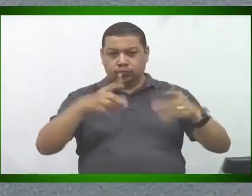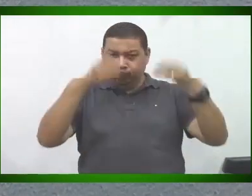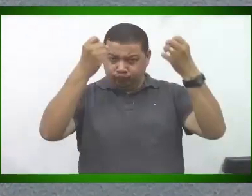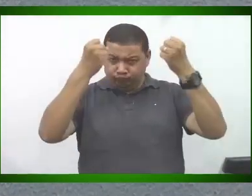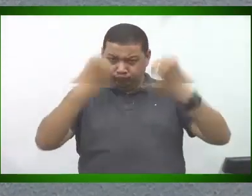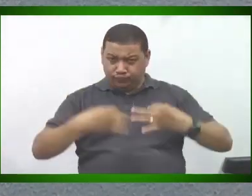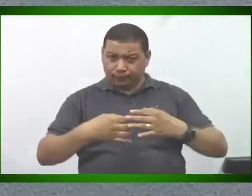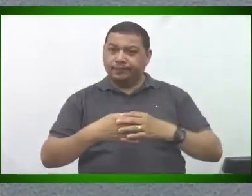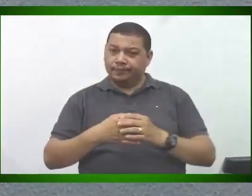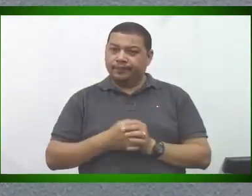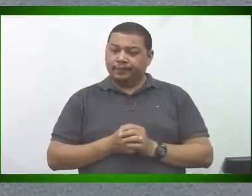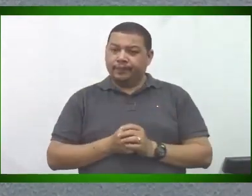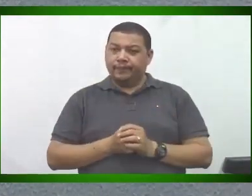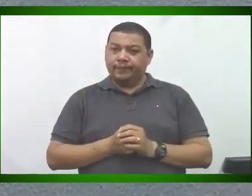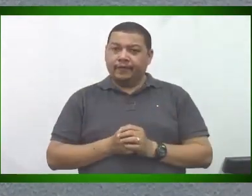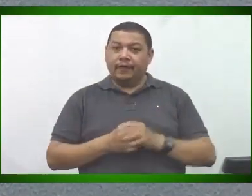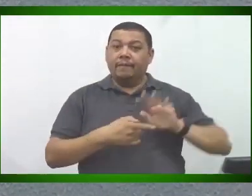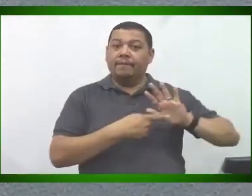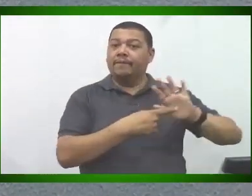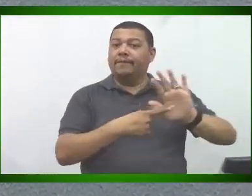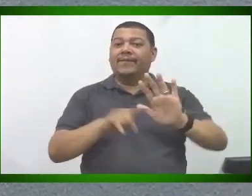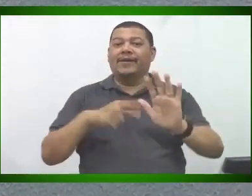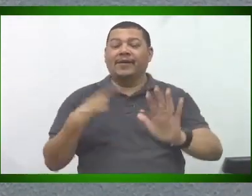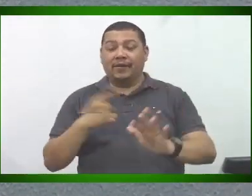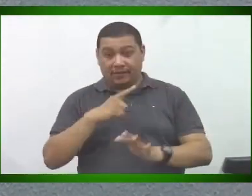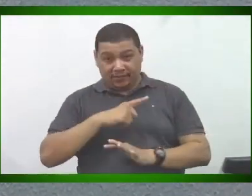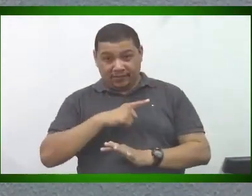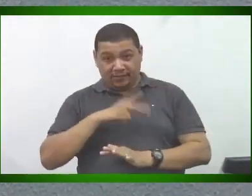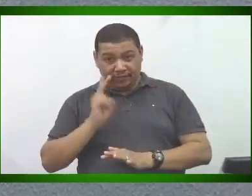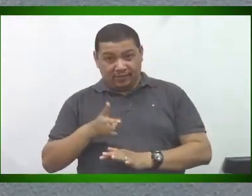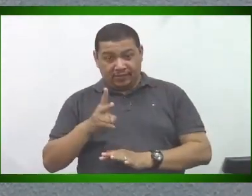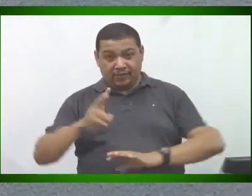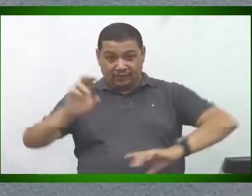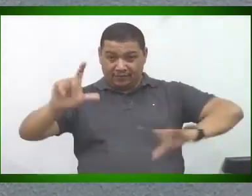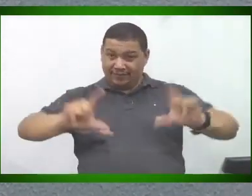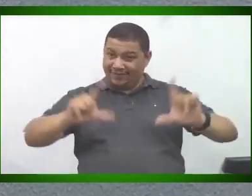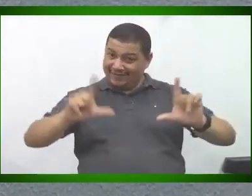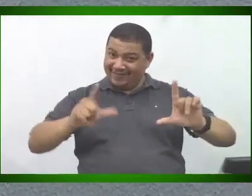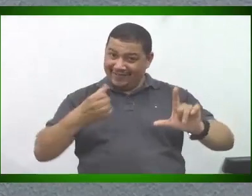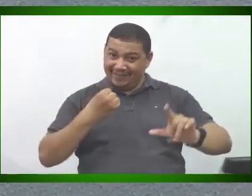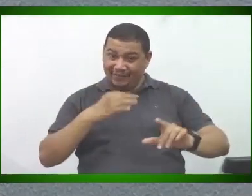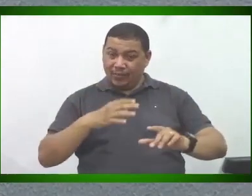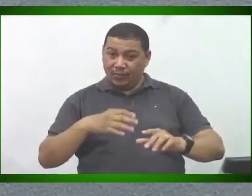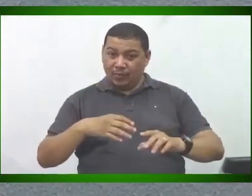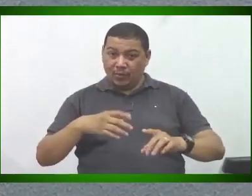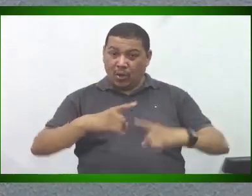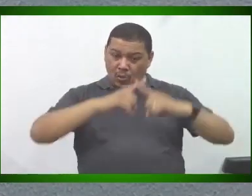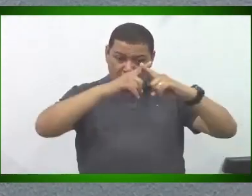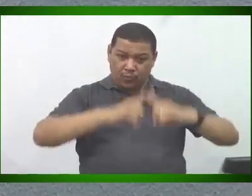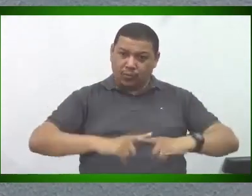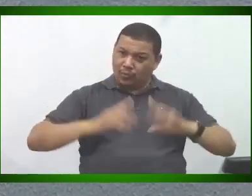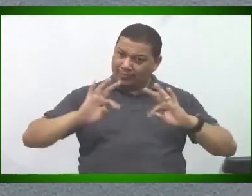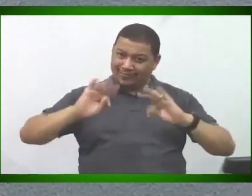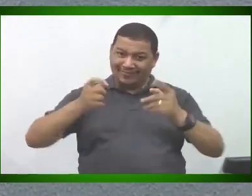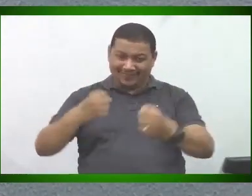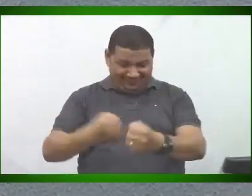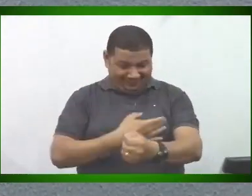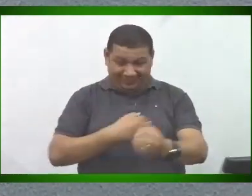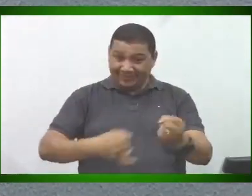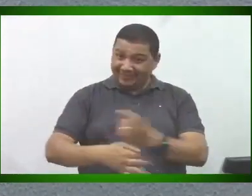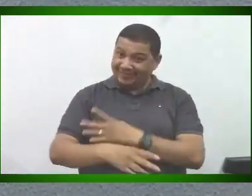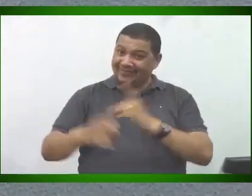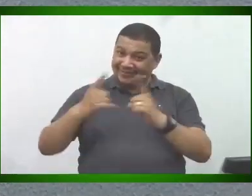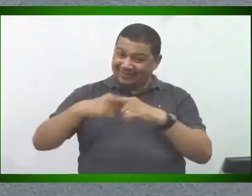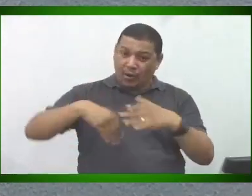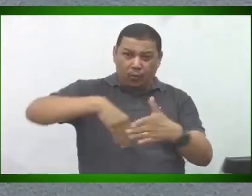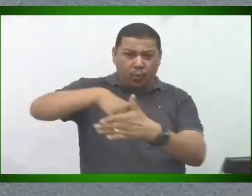aí para nós que acompanhamos através da televisão aí, todas as emoções dos jogos